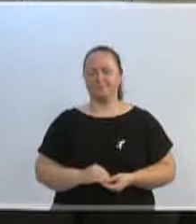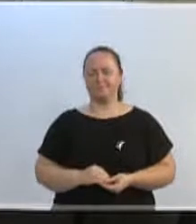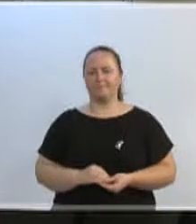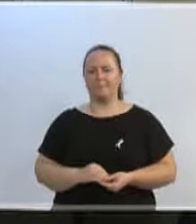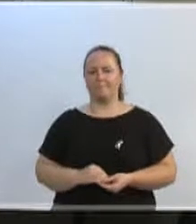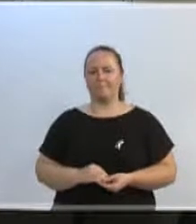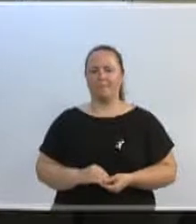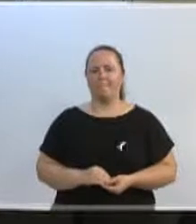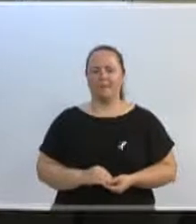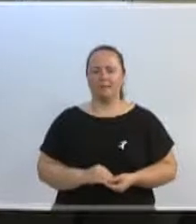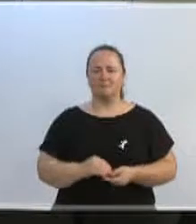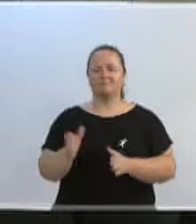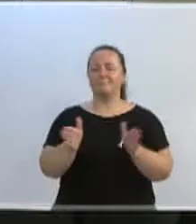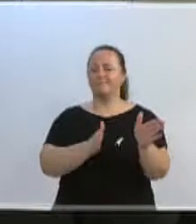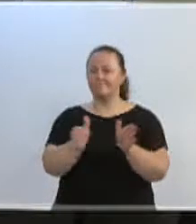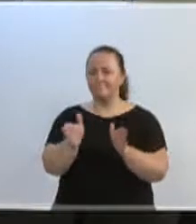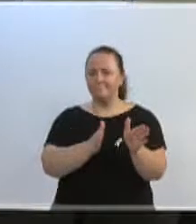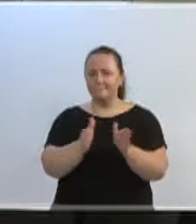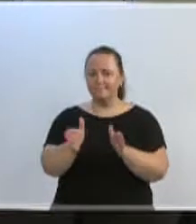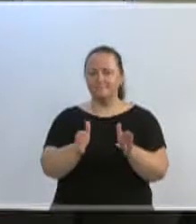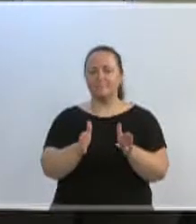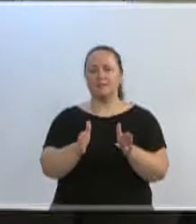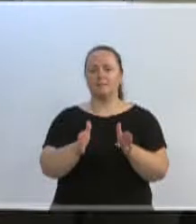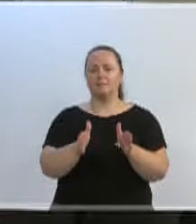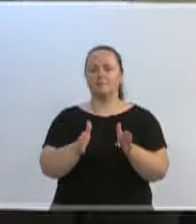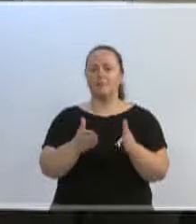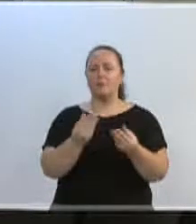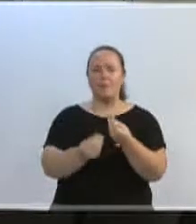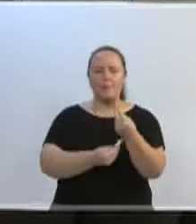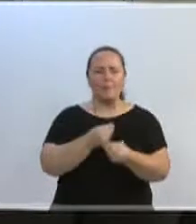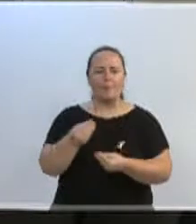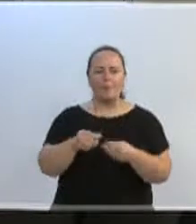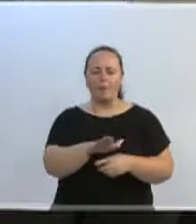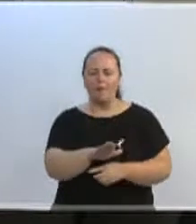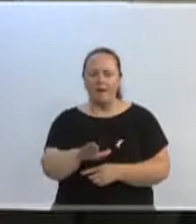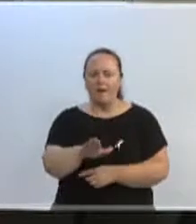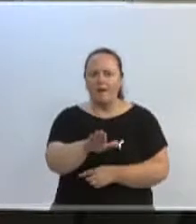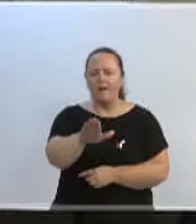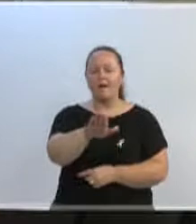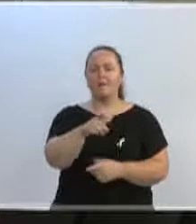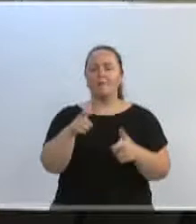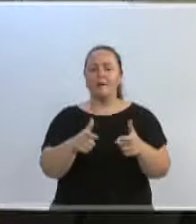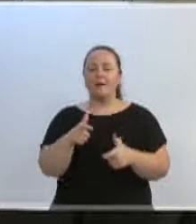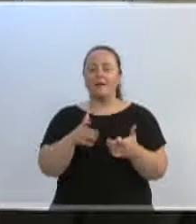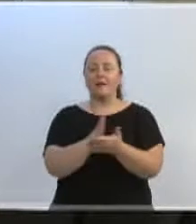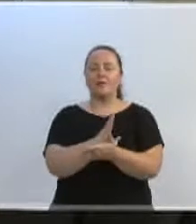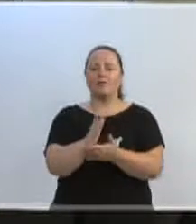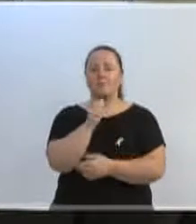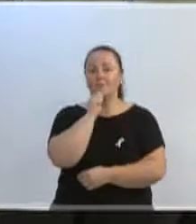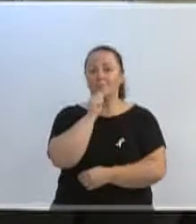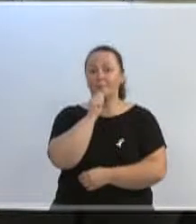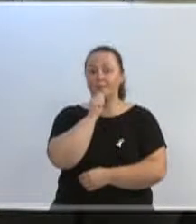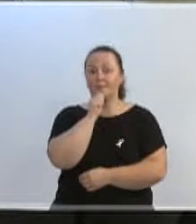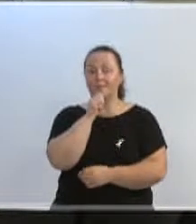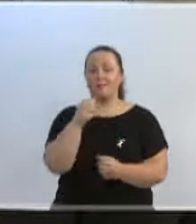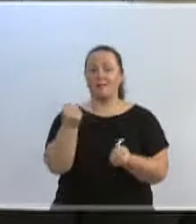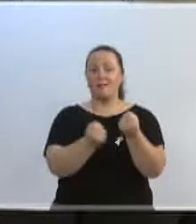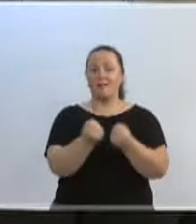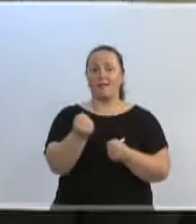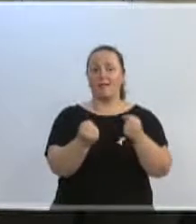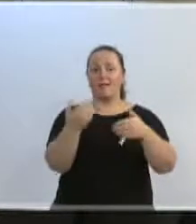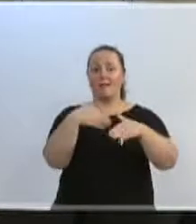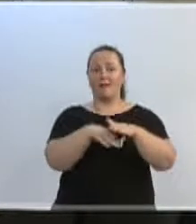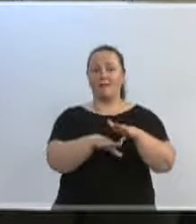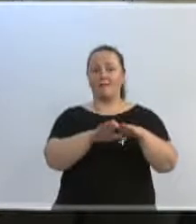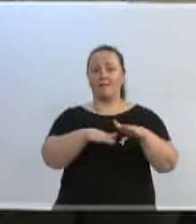acessibilidade de locomoção e de rampas, que tem locais que não existem, estacionamento também não